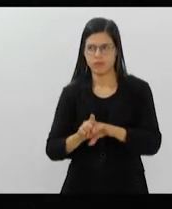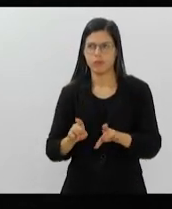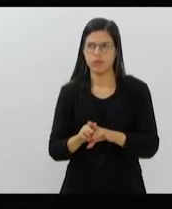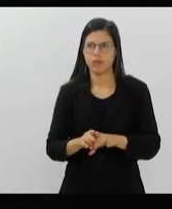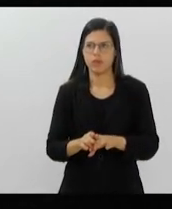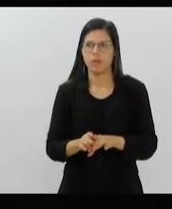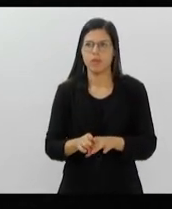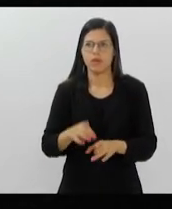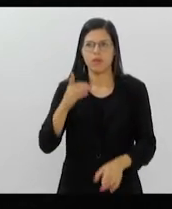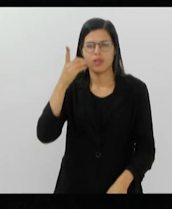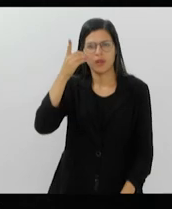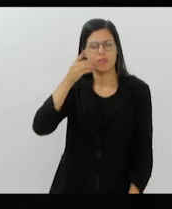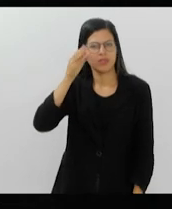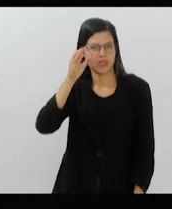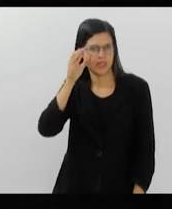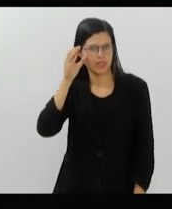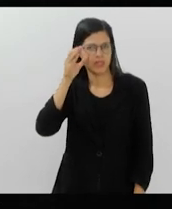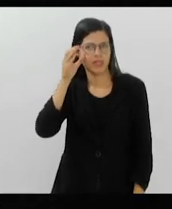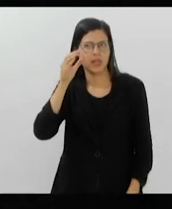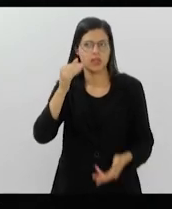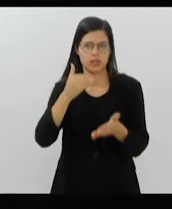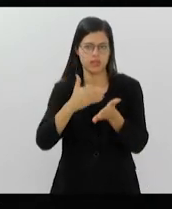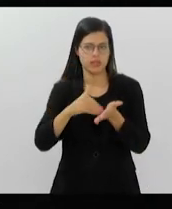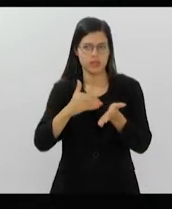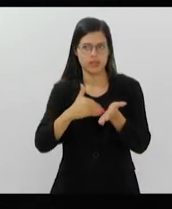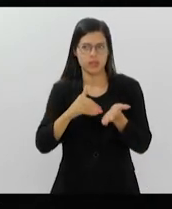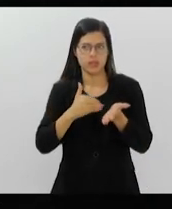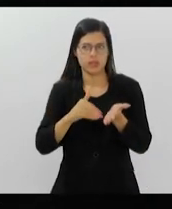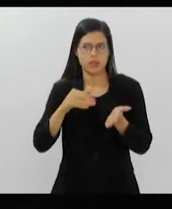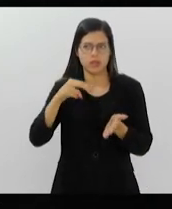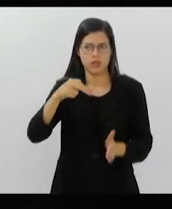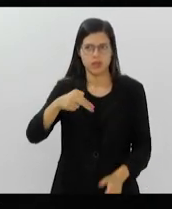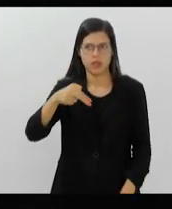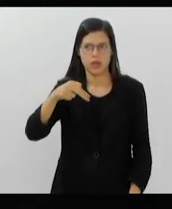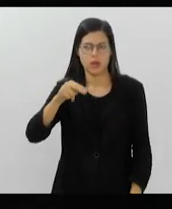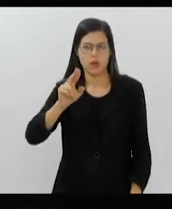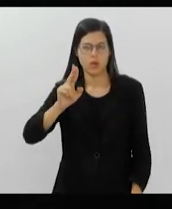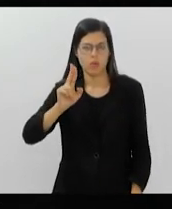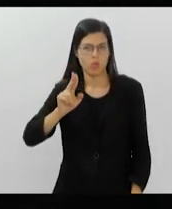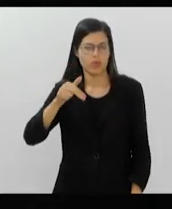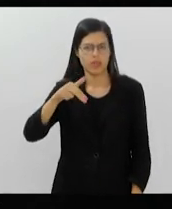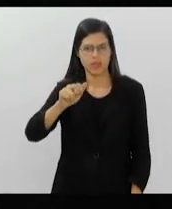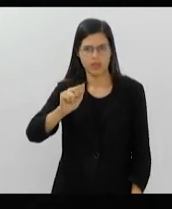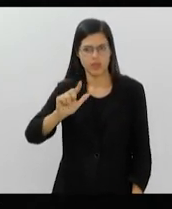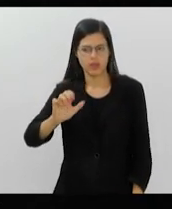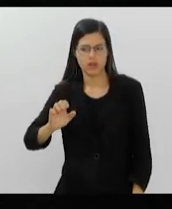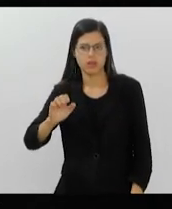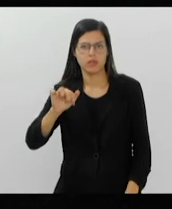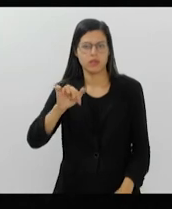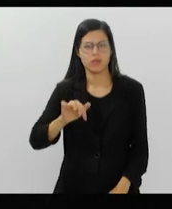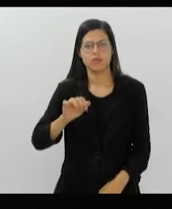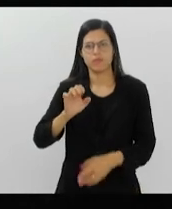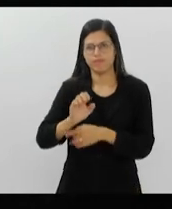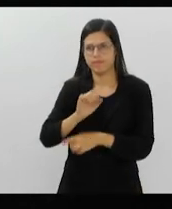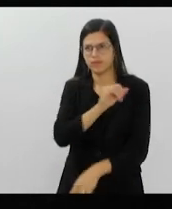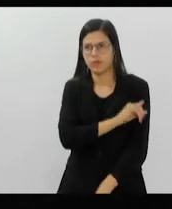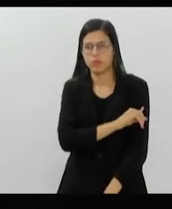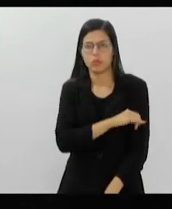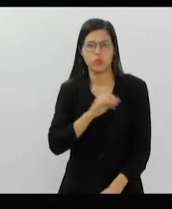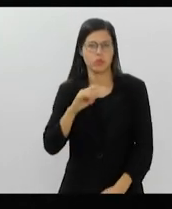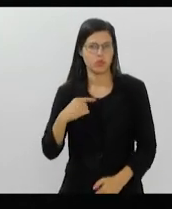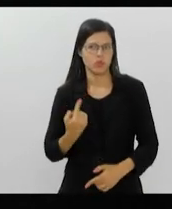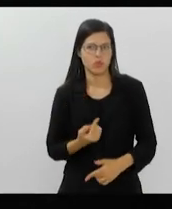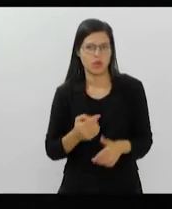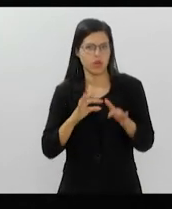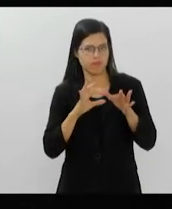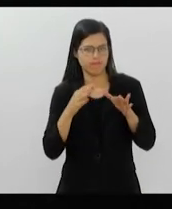da deputada Célia, que é a secretária da UNALE nesse estado do Rio de Janeiro. Para nós que fazemos a entidade, e para que